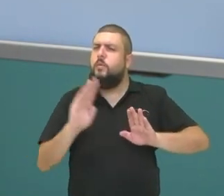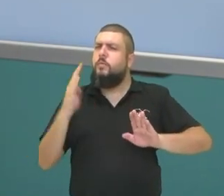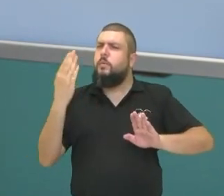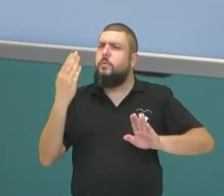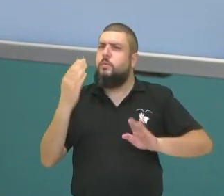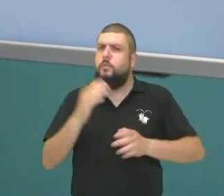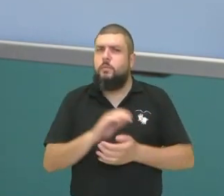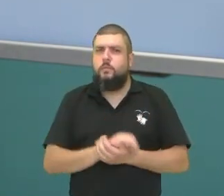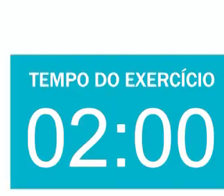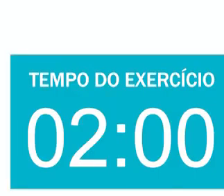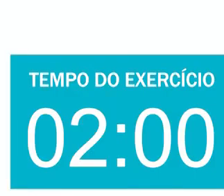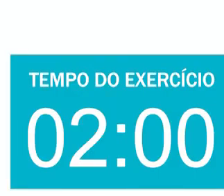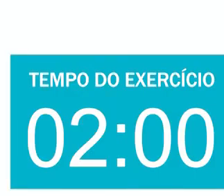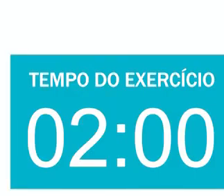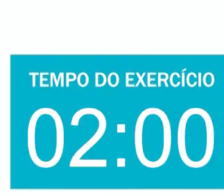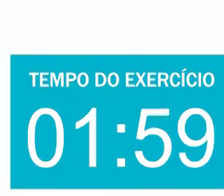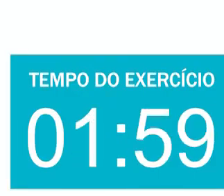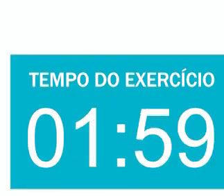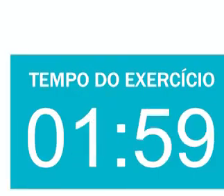enganoso?